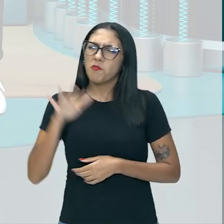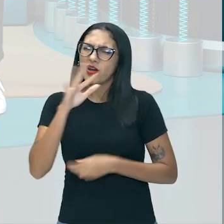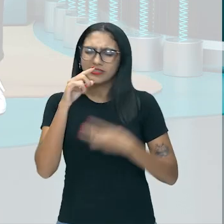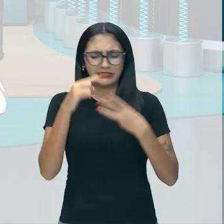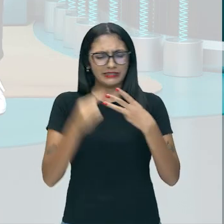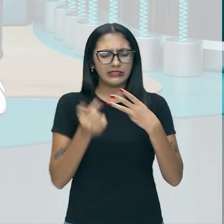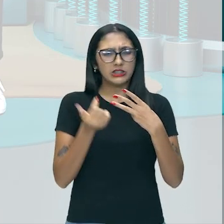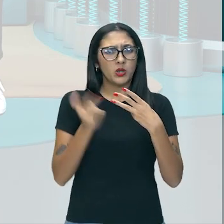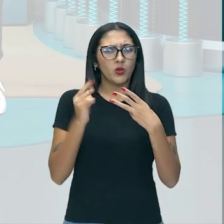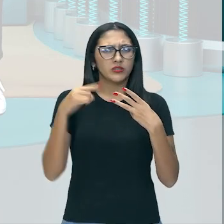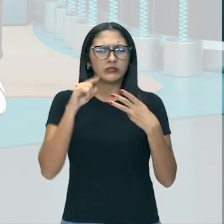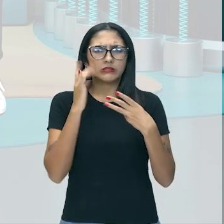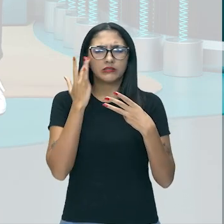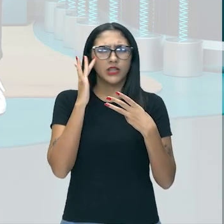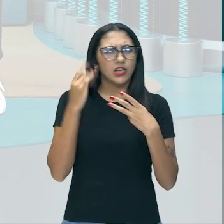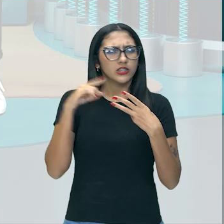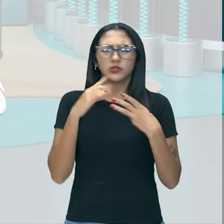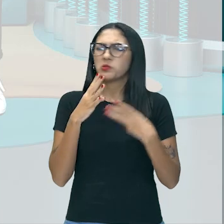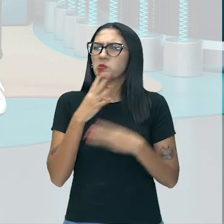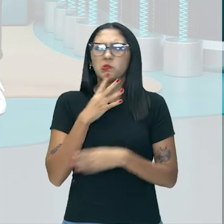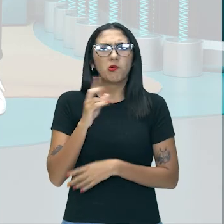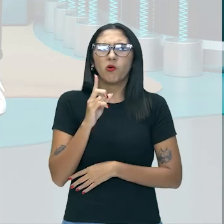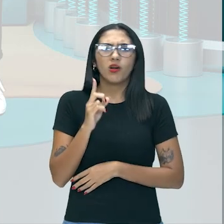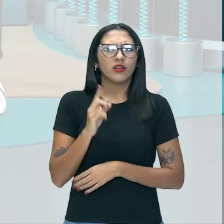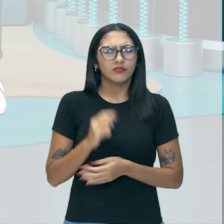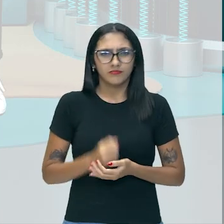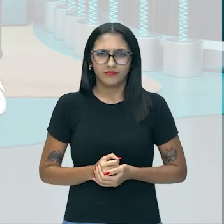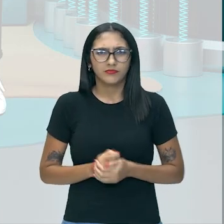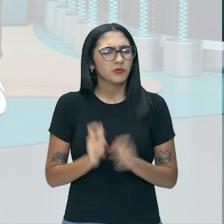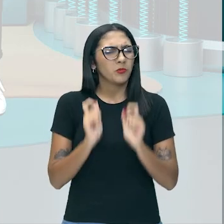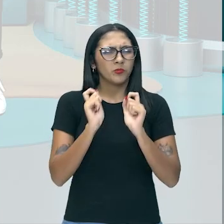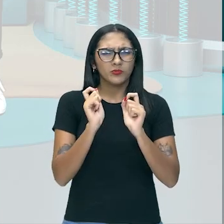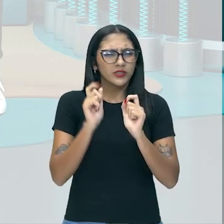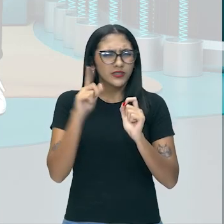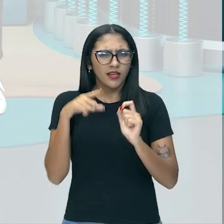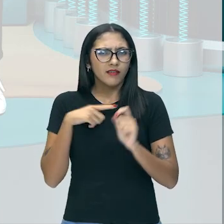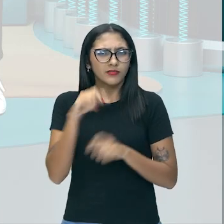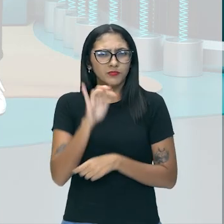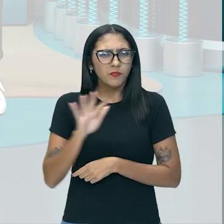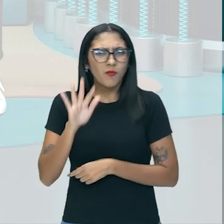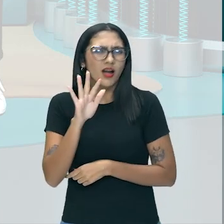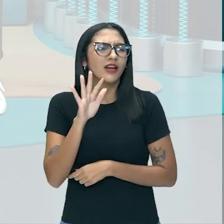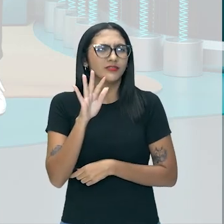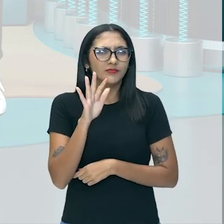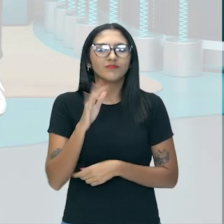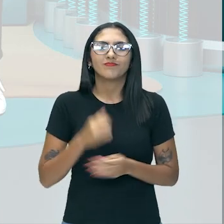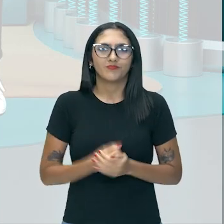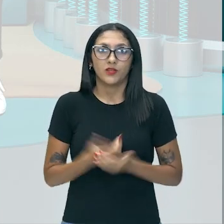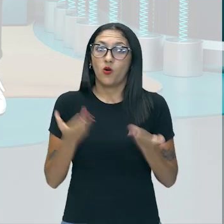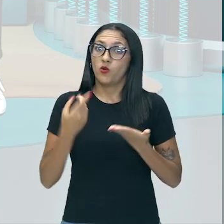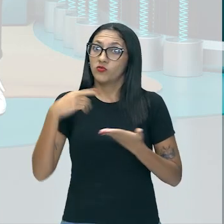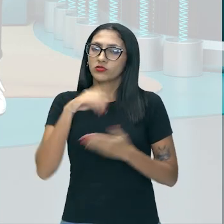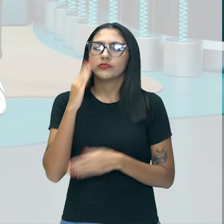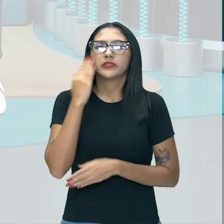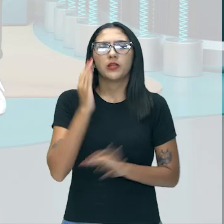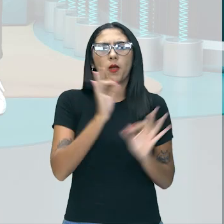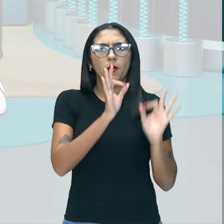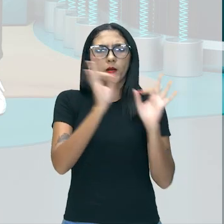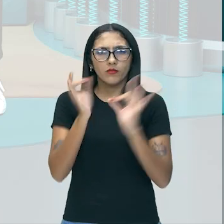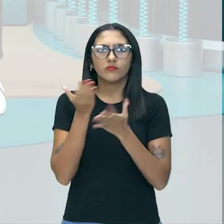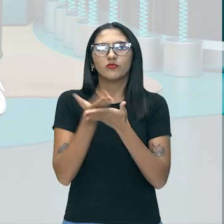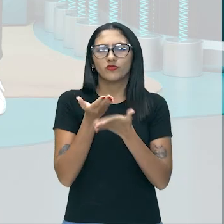não conheçam. Que esportes serão esses, né? É isso que a gente vai ver aqui durante a nossa aula. Mas